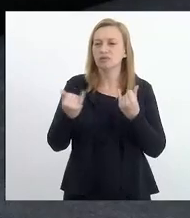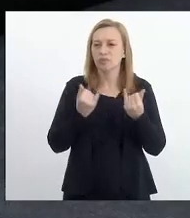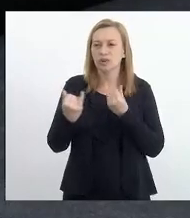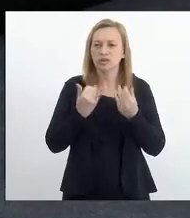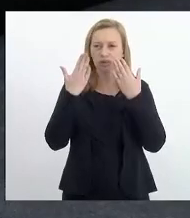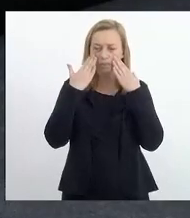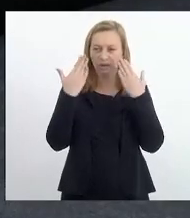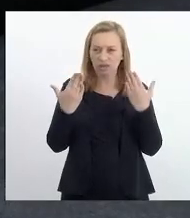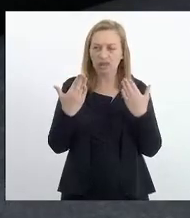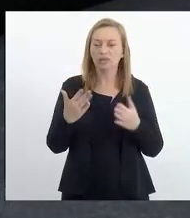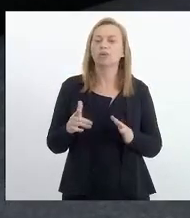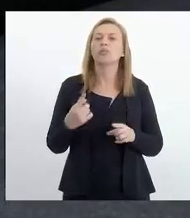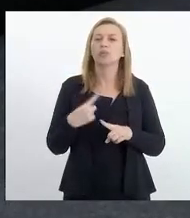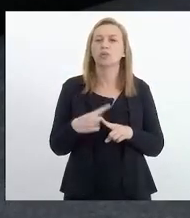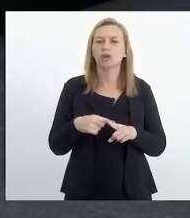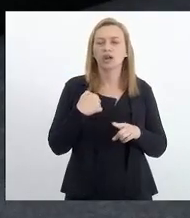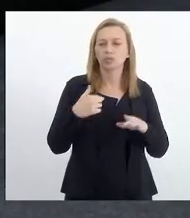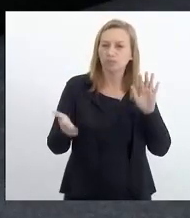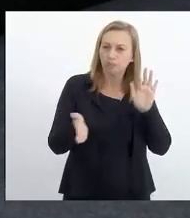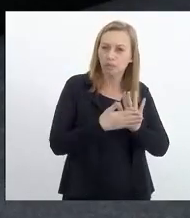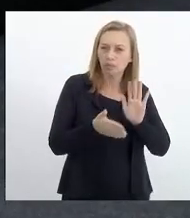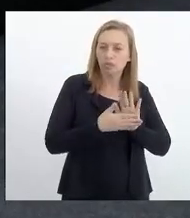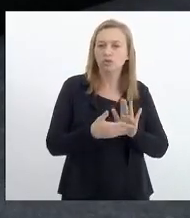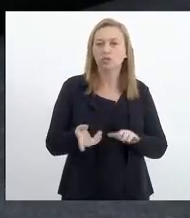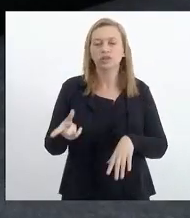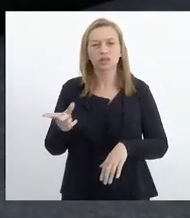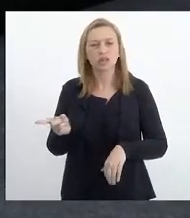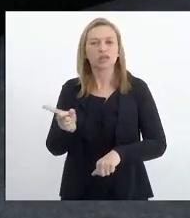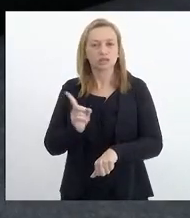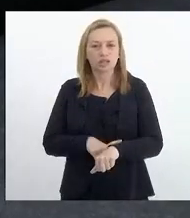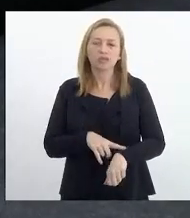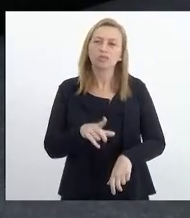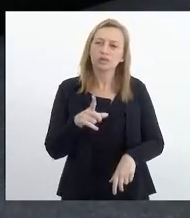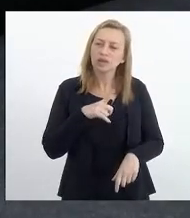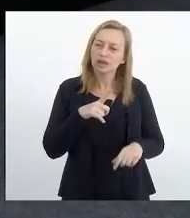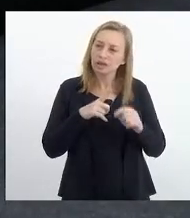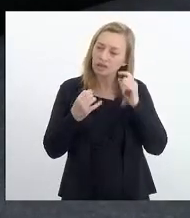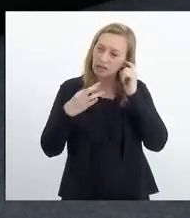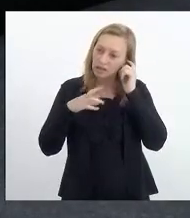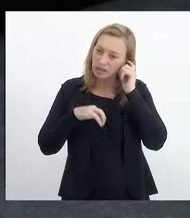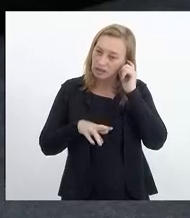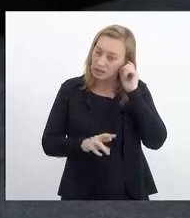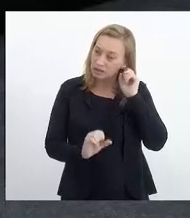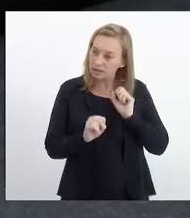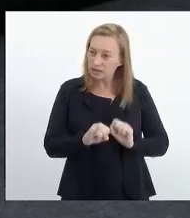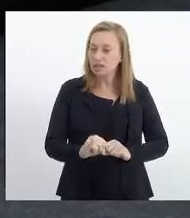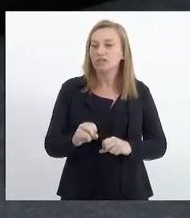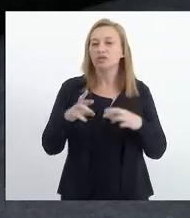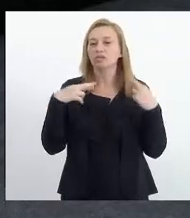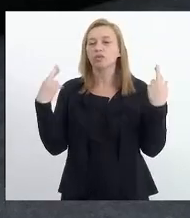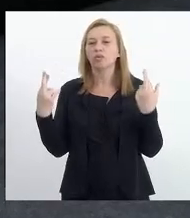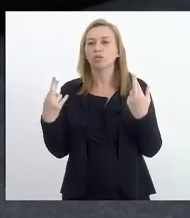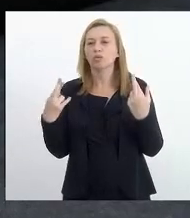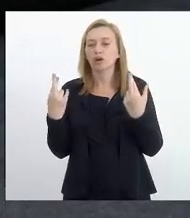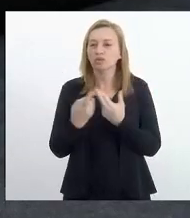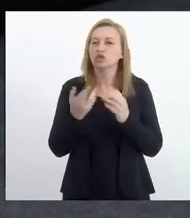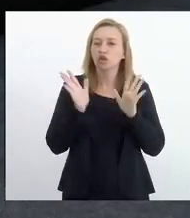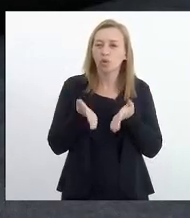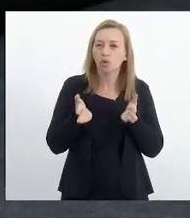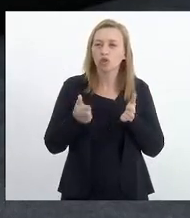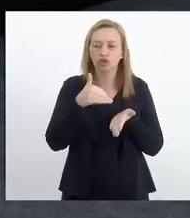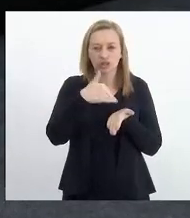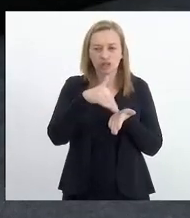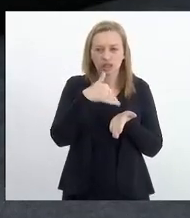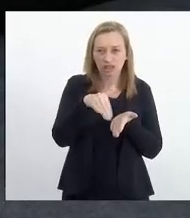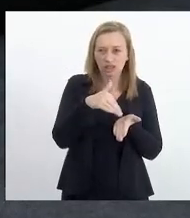eu faço essa proposta? Apenas para que ganhemos tempo. Se nós tivermos aqui uma reunião, objetividade, se nós tivermos uma reunião hoje com a Secretaria,